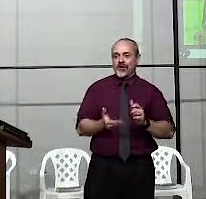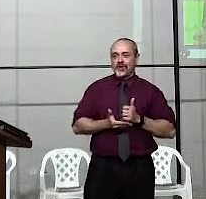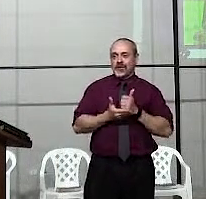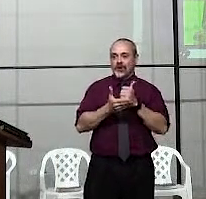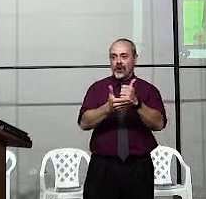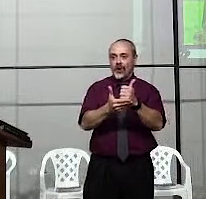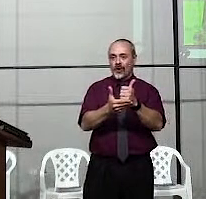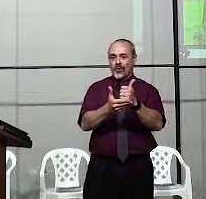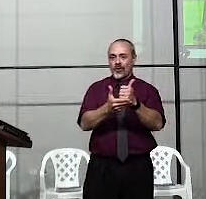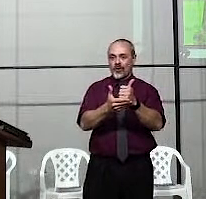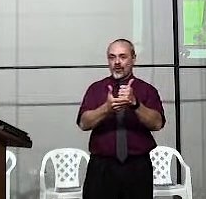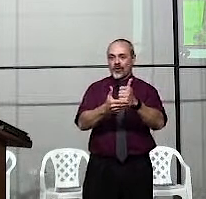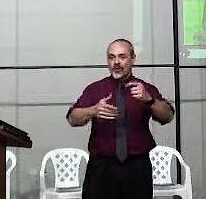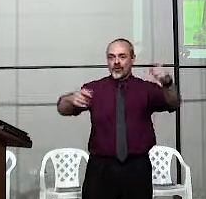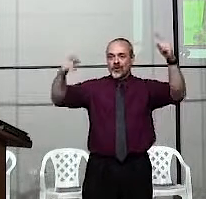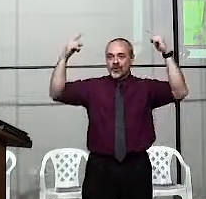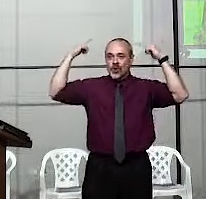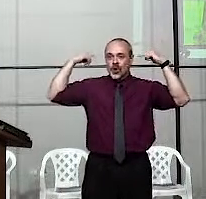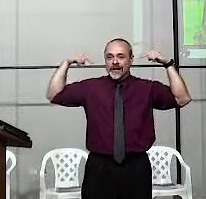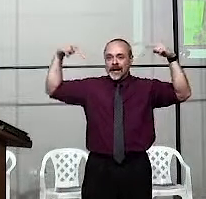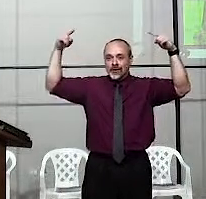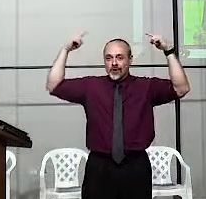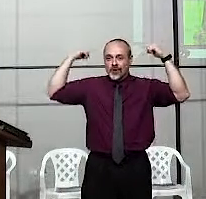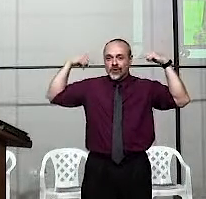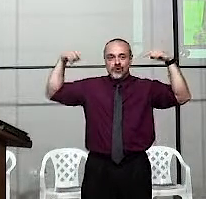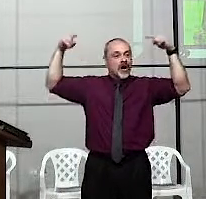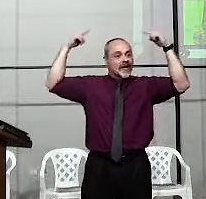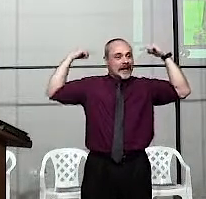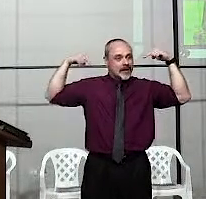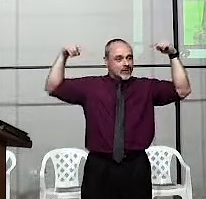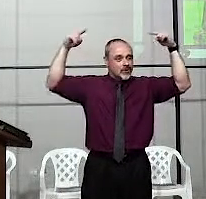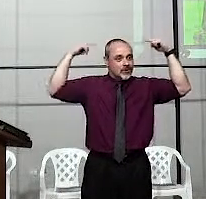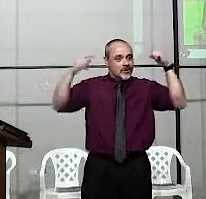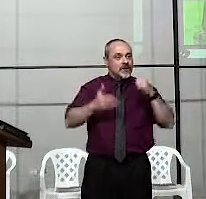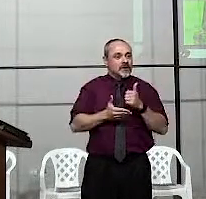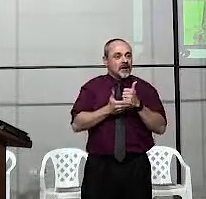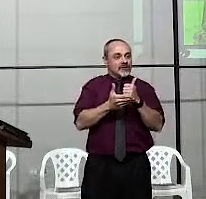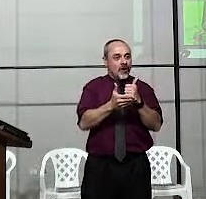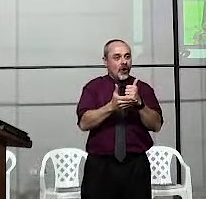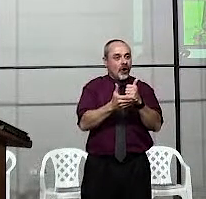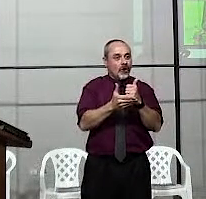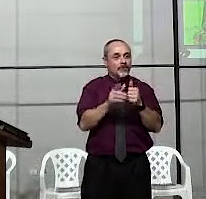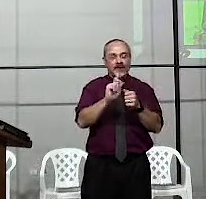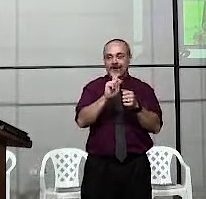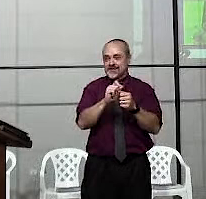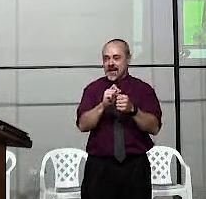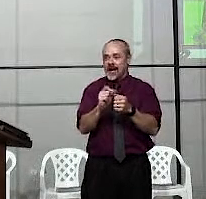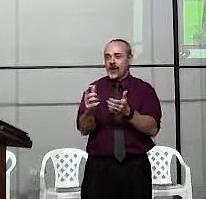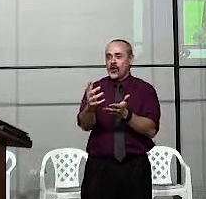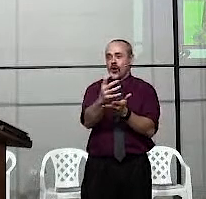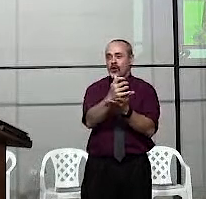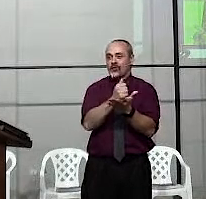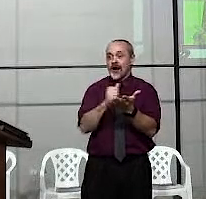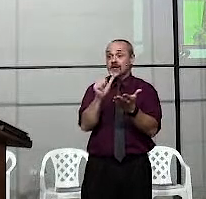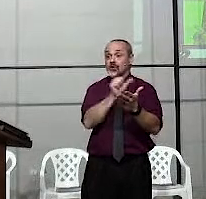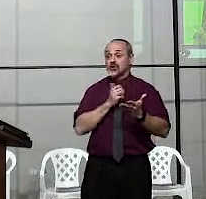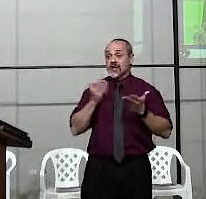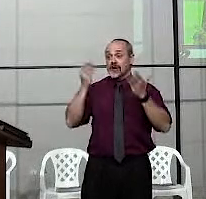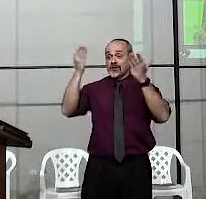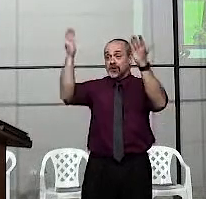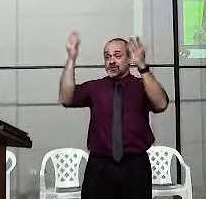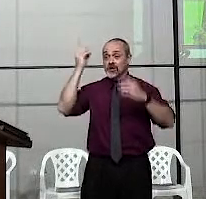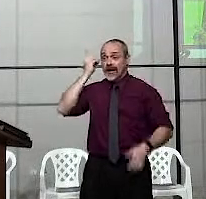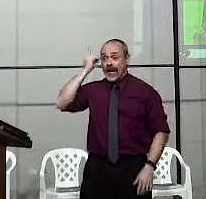Um filho levou um cordeiro, um carneiro. Levou para fazer uma oferta,